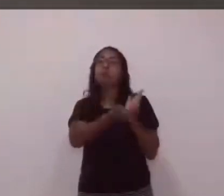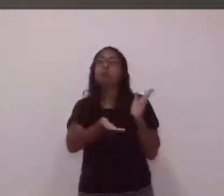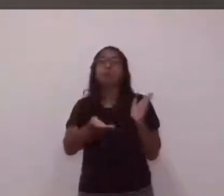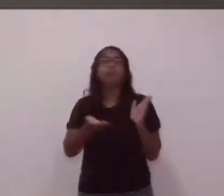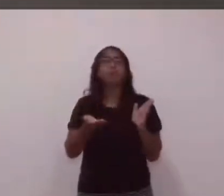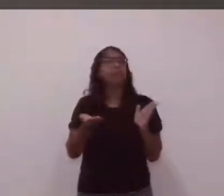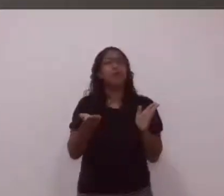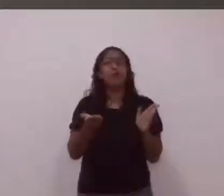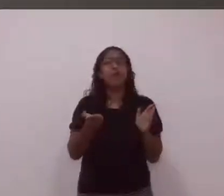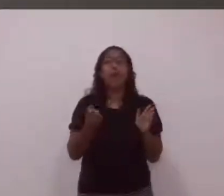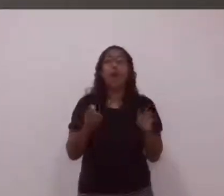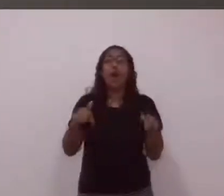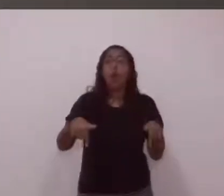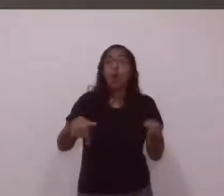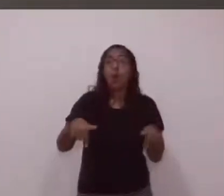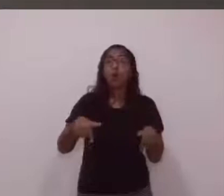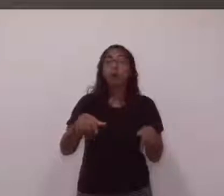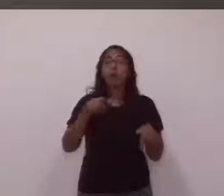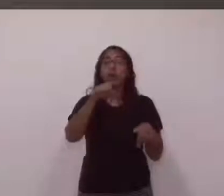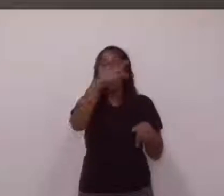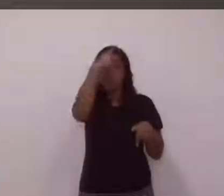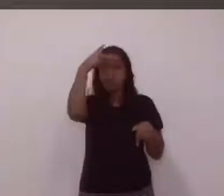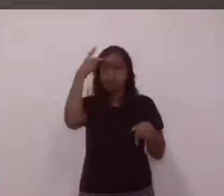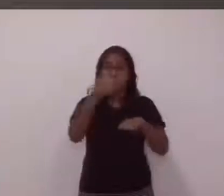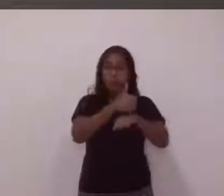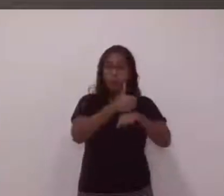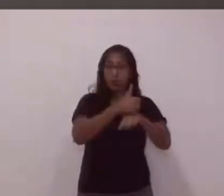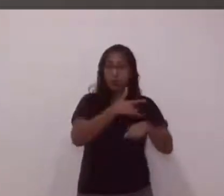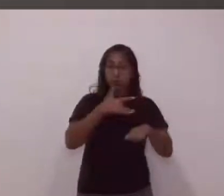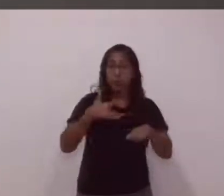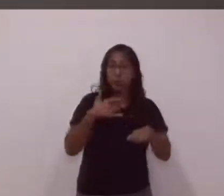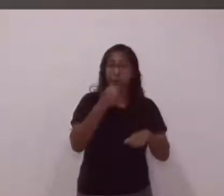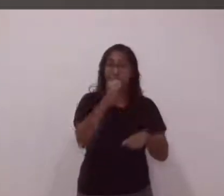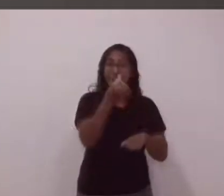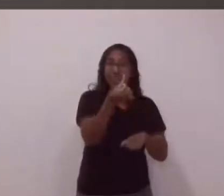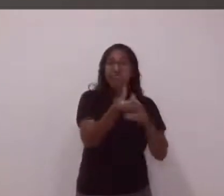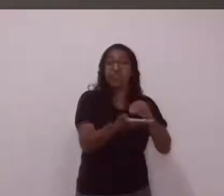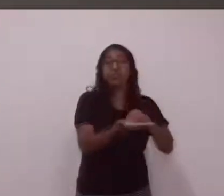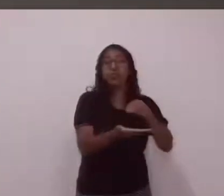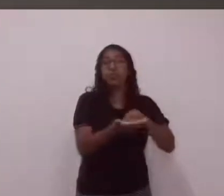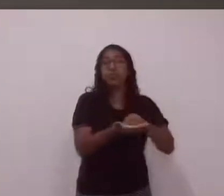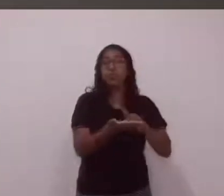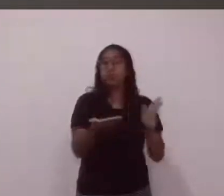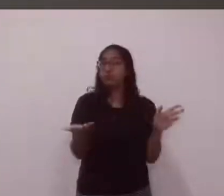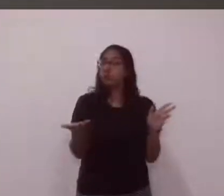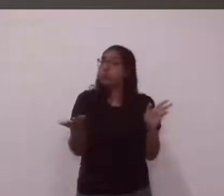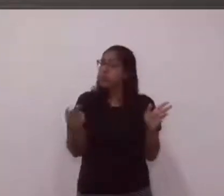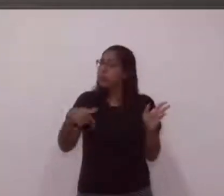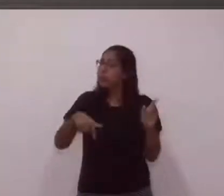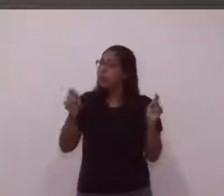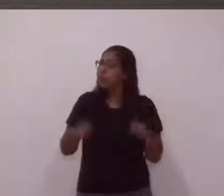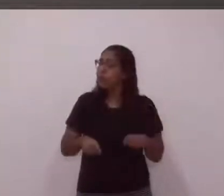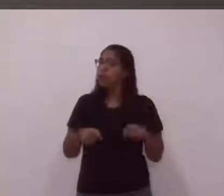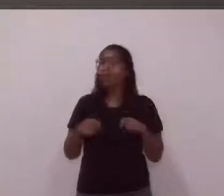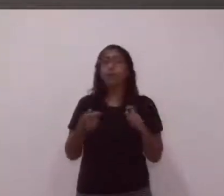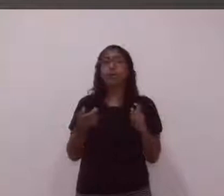86 profissionais na área de saúde e o que estão aí estão dando o melhor de si poderíamos estar discutindo habitação